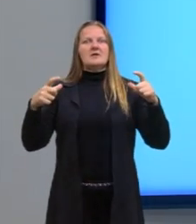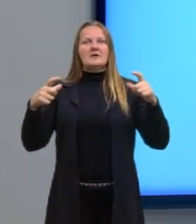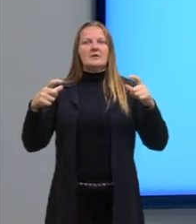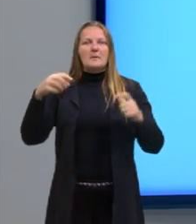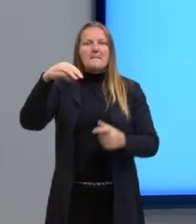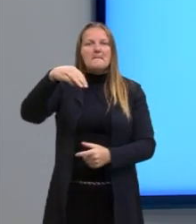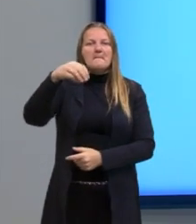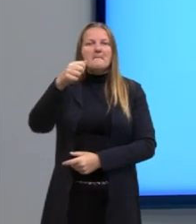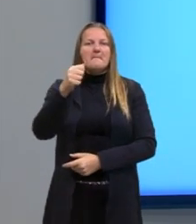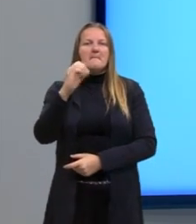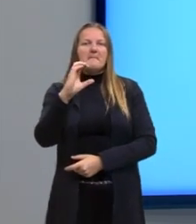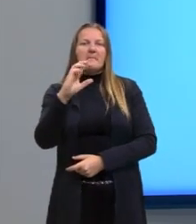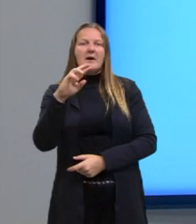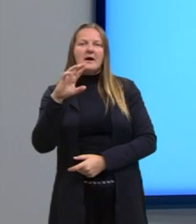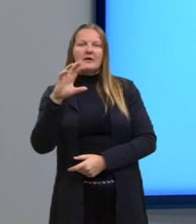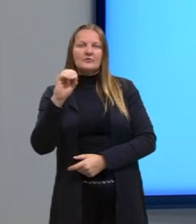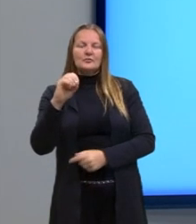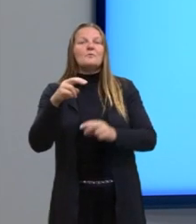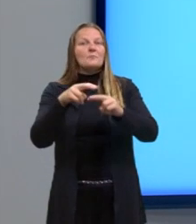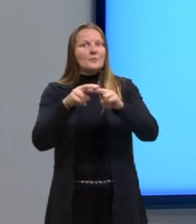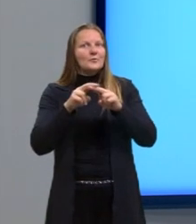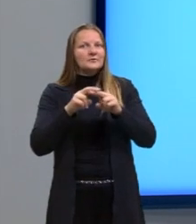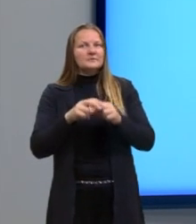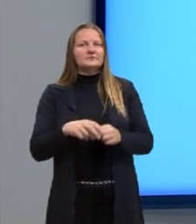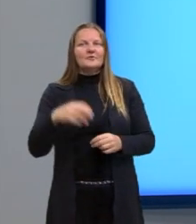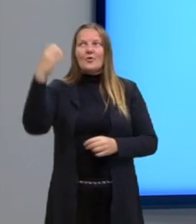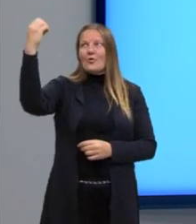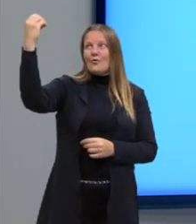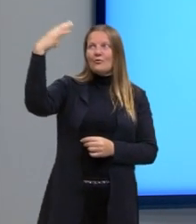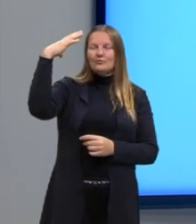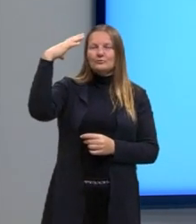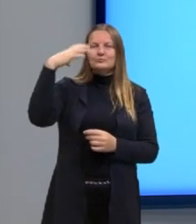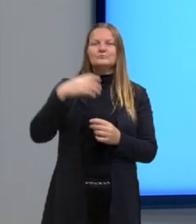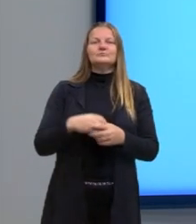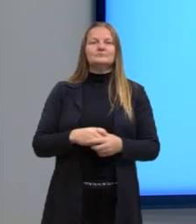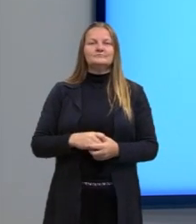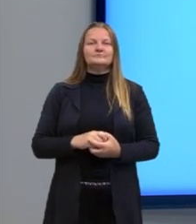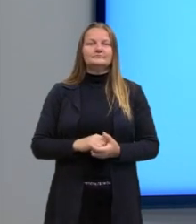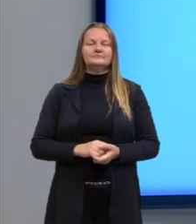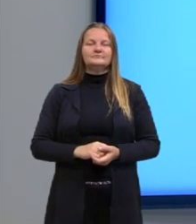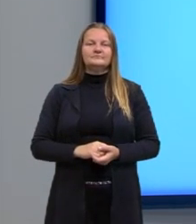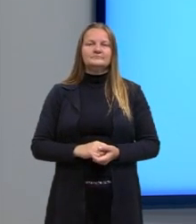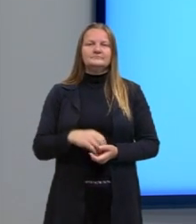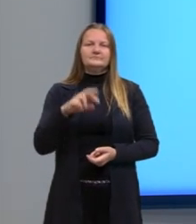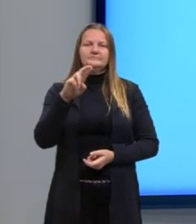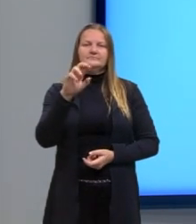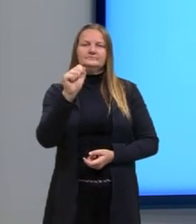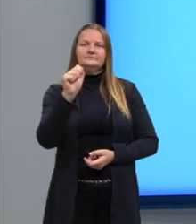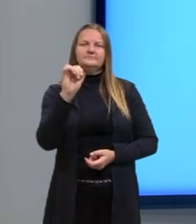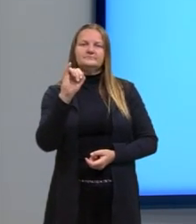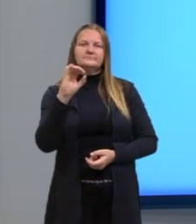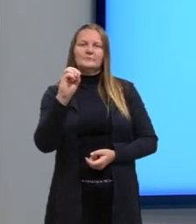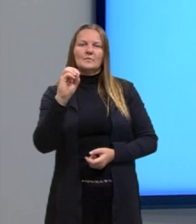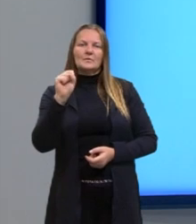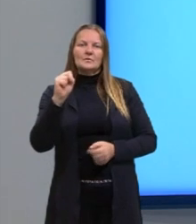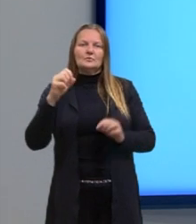macroscópicas que respeitam essa questão da luz em forma de Raios em forma retilínea